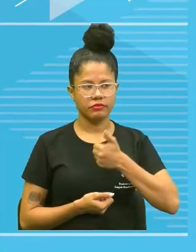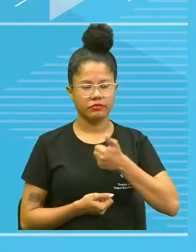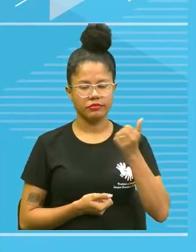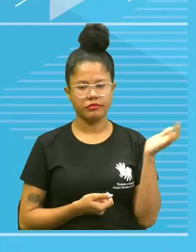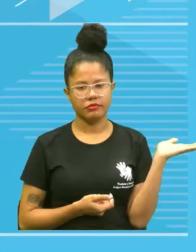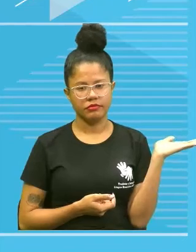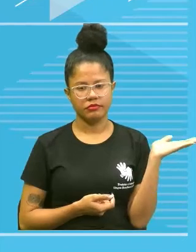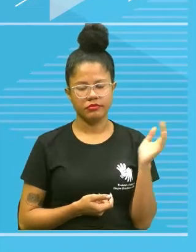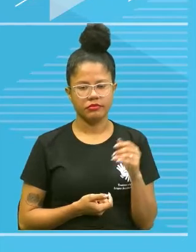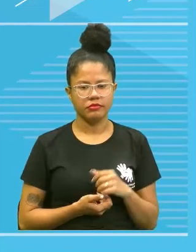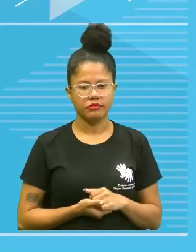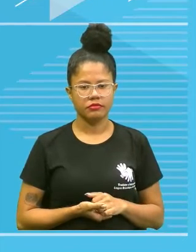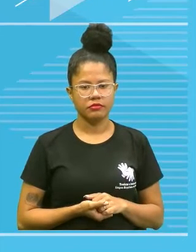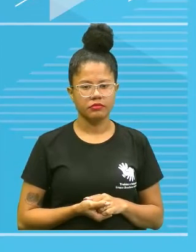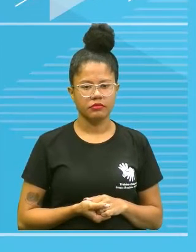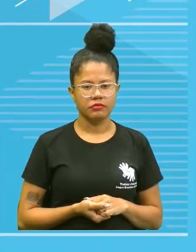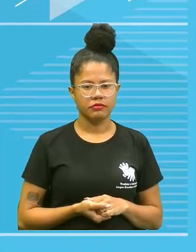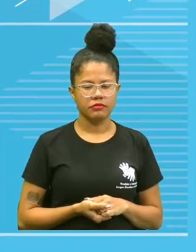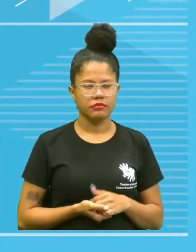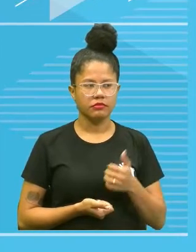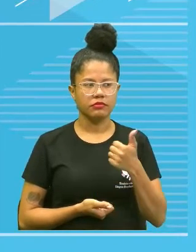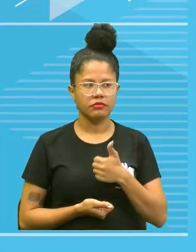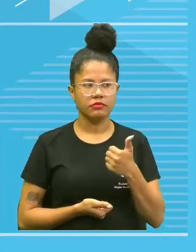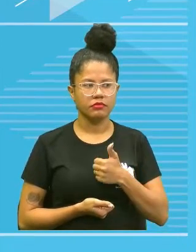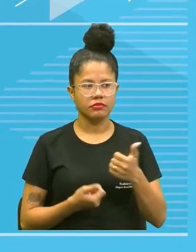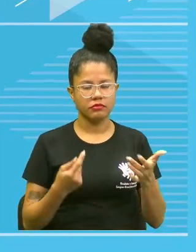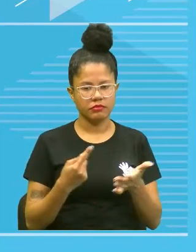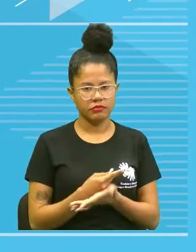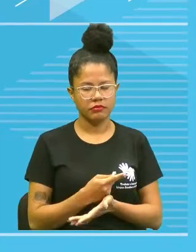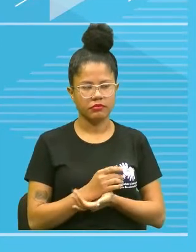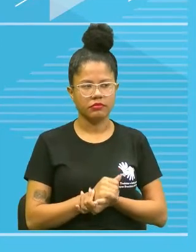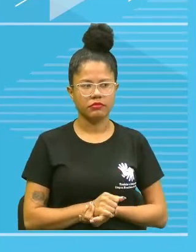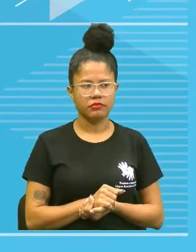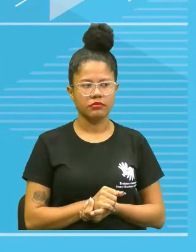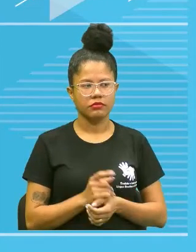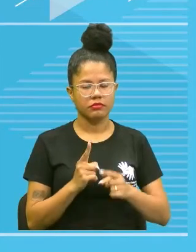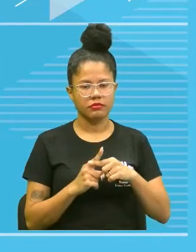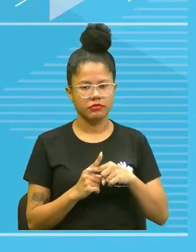isotérmica. Isso aqui é a primeira coisa que vai acontecer com ele.